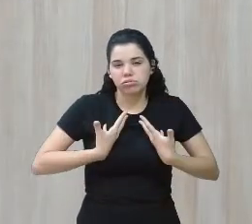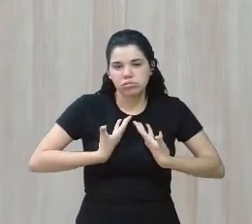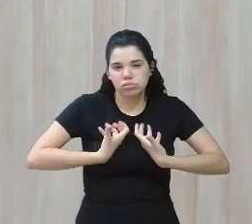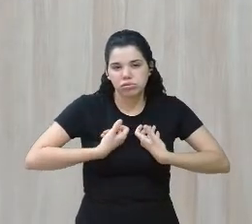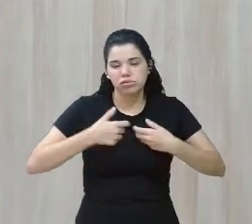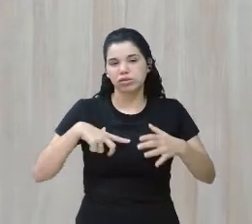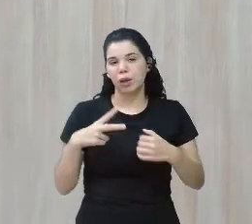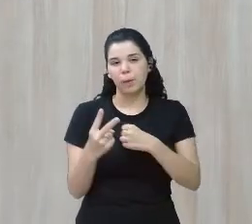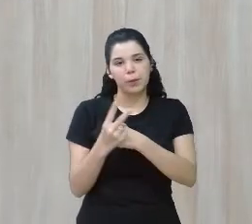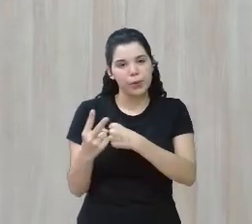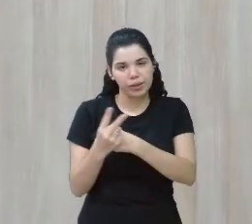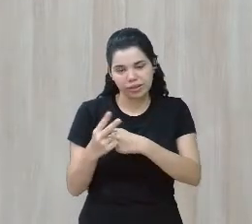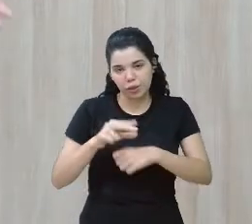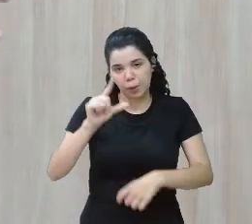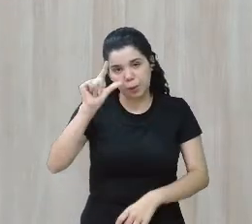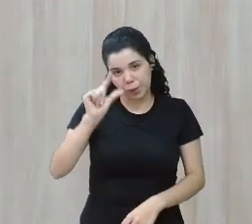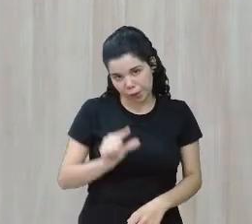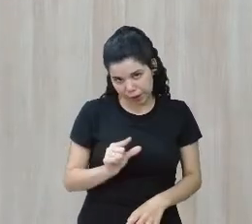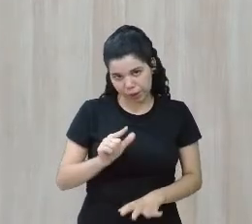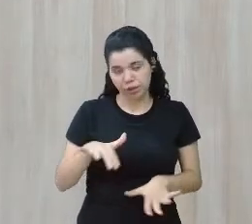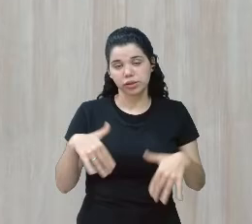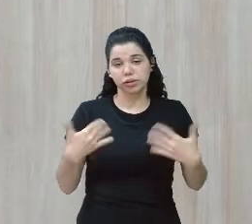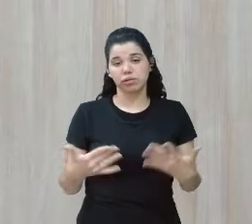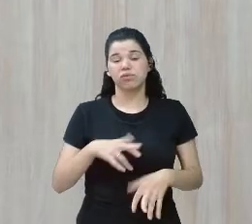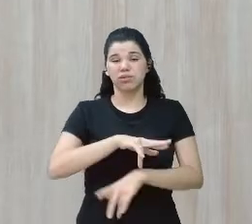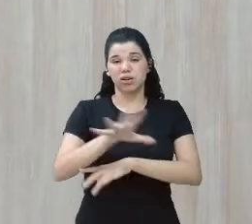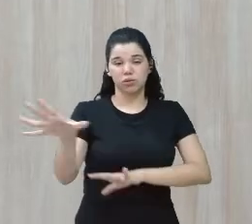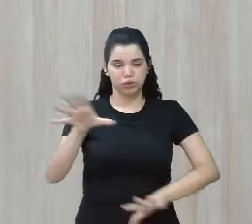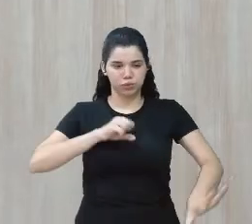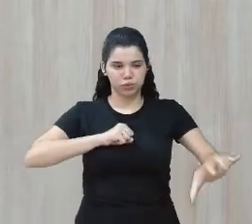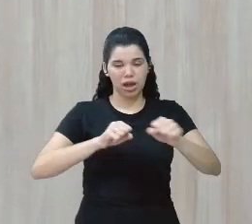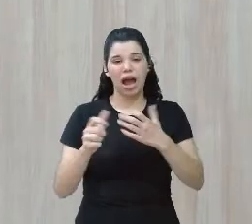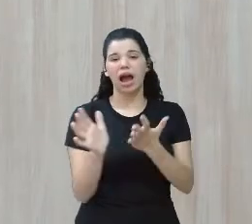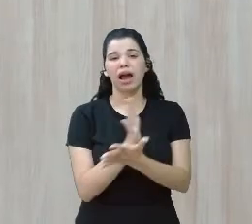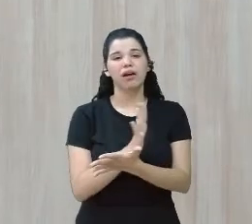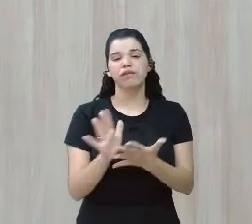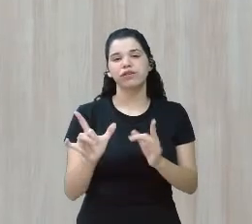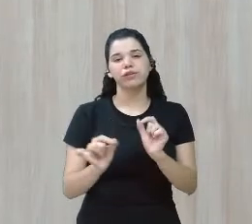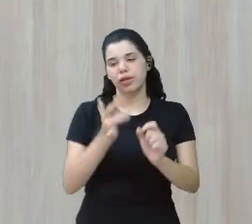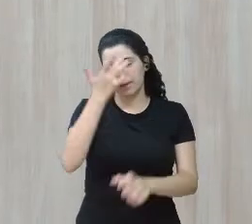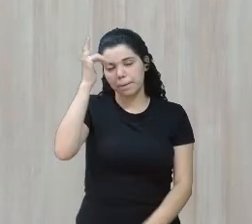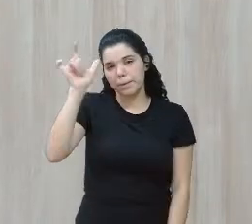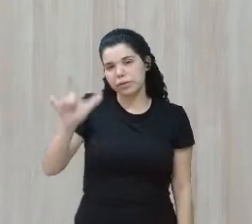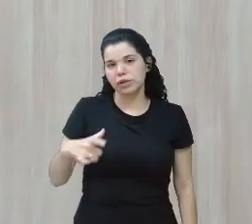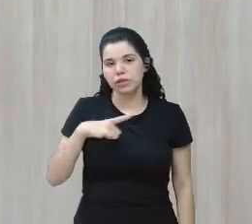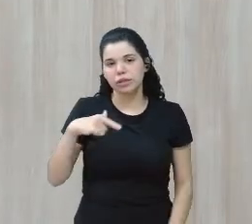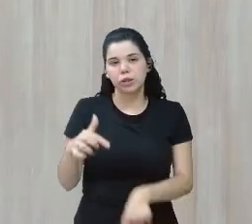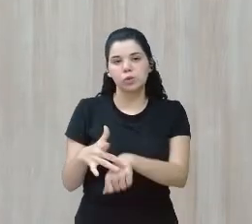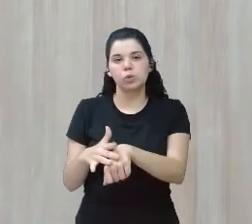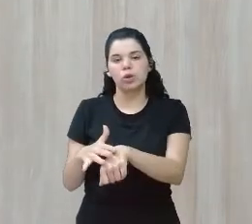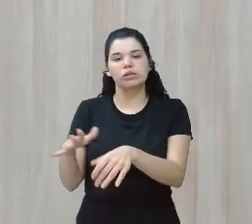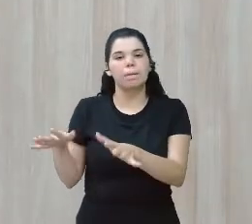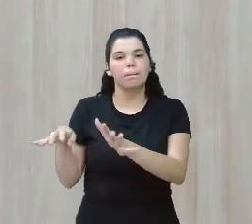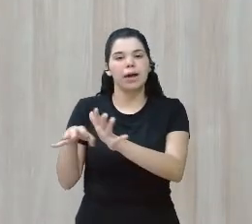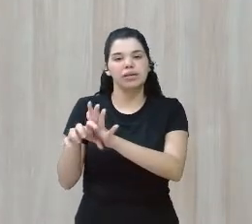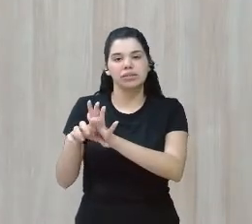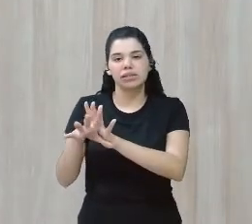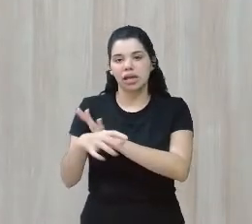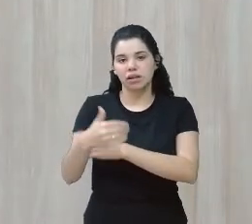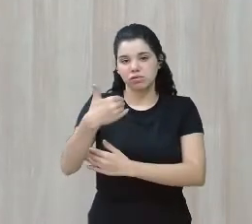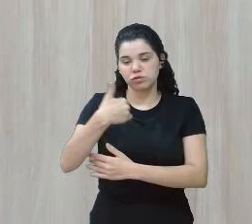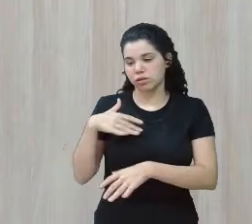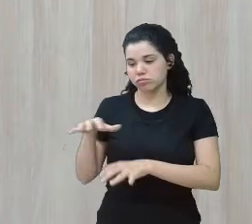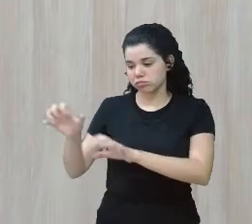menos imunizada a uma série de doenças. Às vezes você encontra uma pessoa com alguma doença causada por bactéria e você não